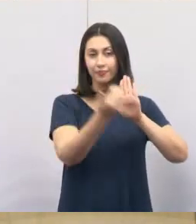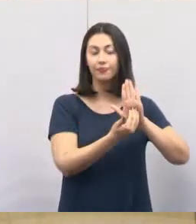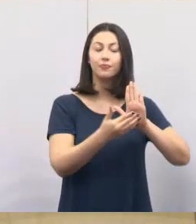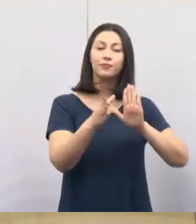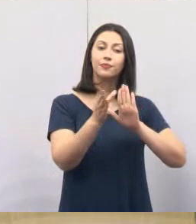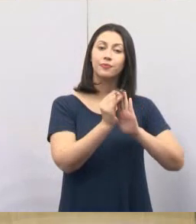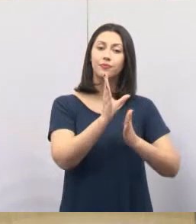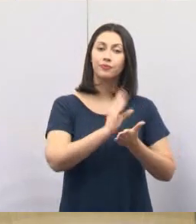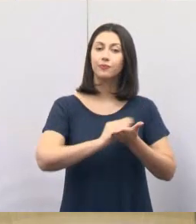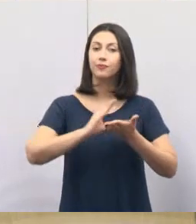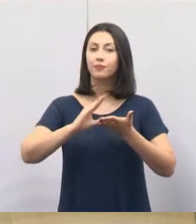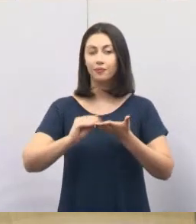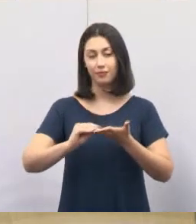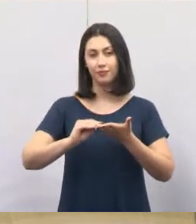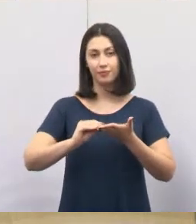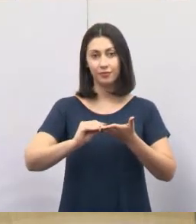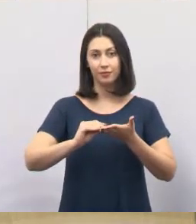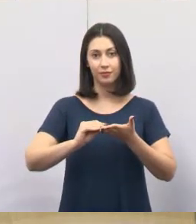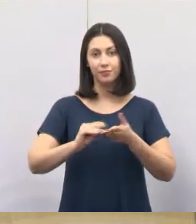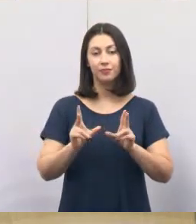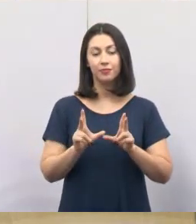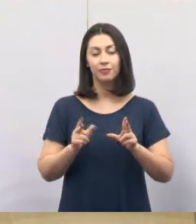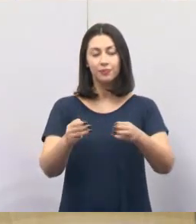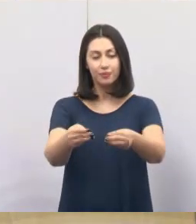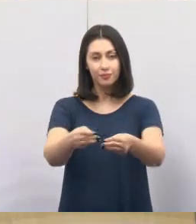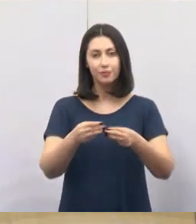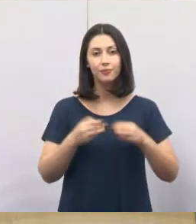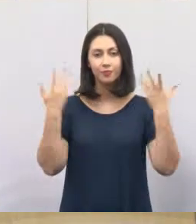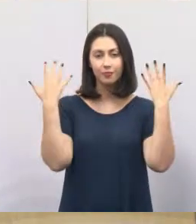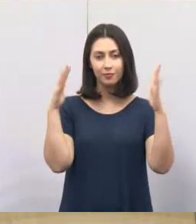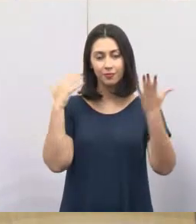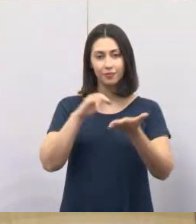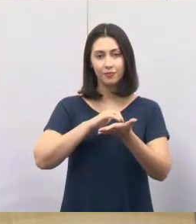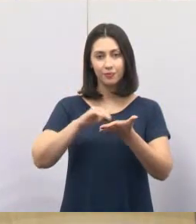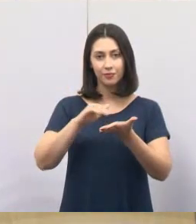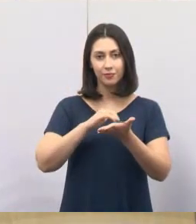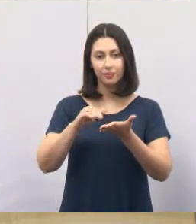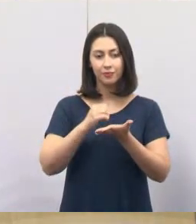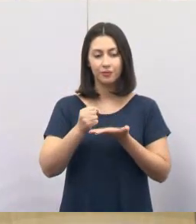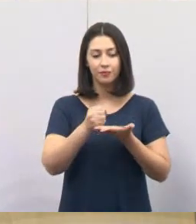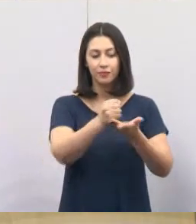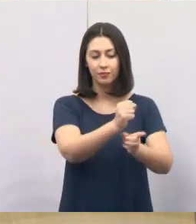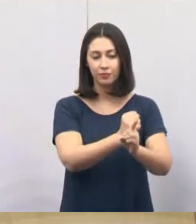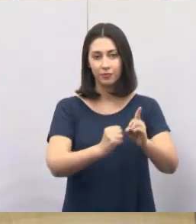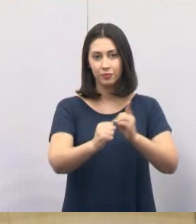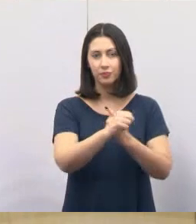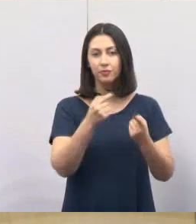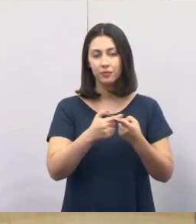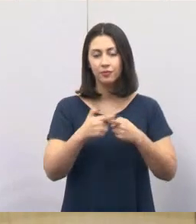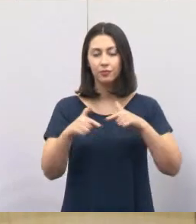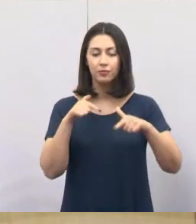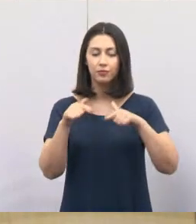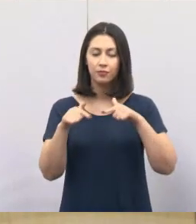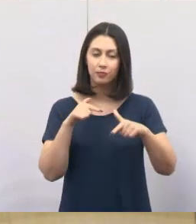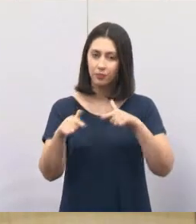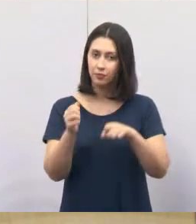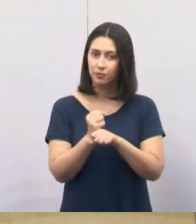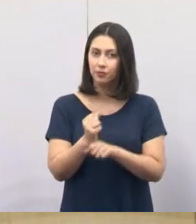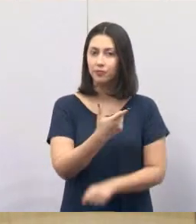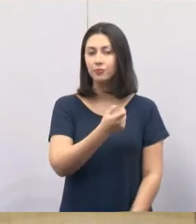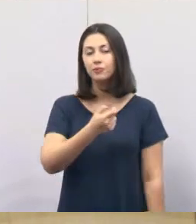regimentais, consignar o trabalho dessa sessão. Isso, moção com o relatório, secretário municipal de assistência social, pelo serviço prestado no ano de